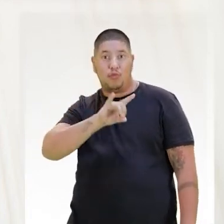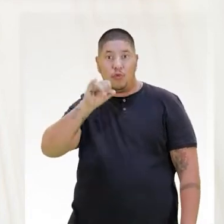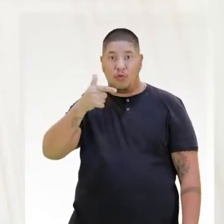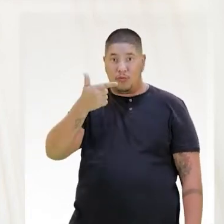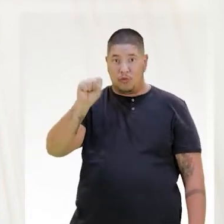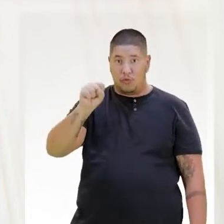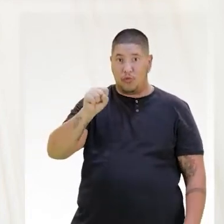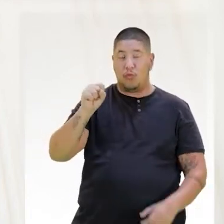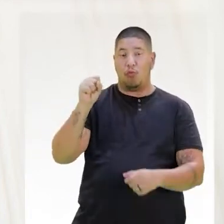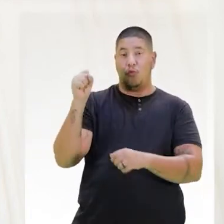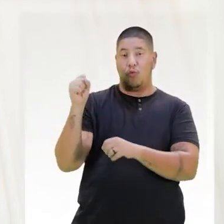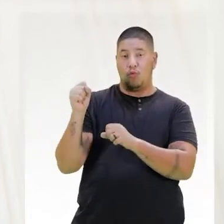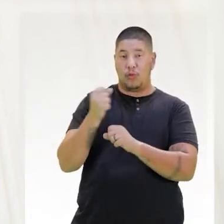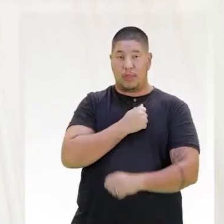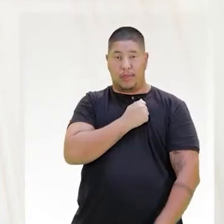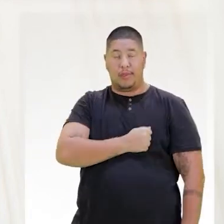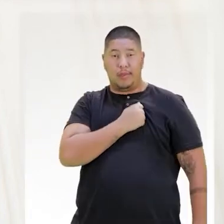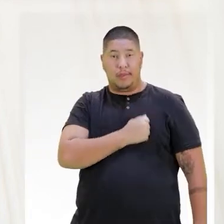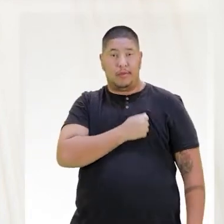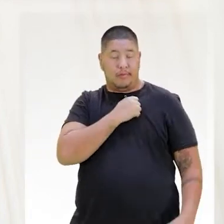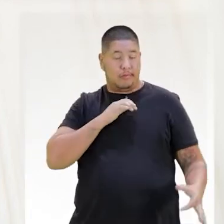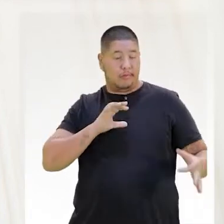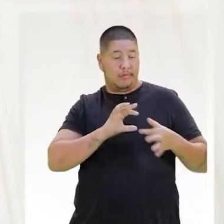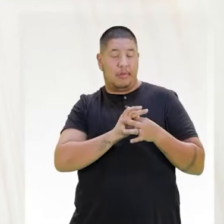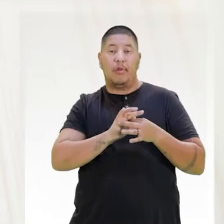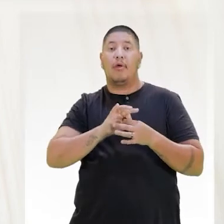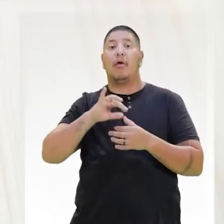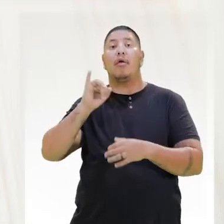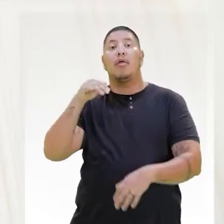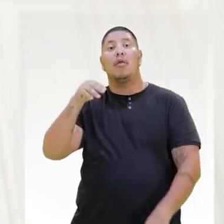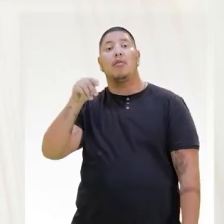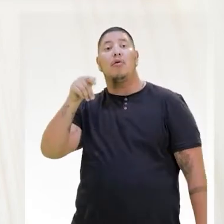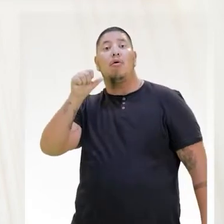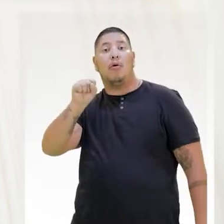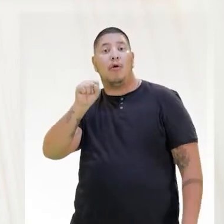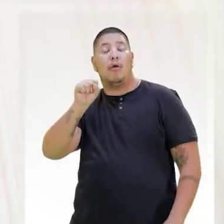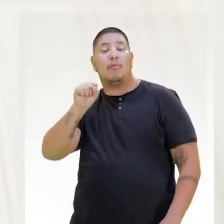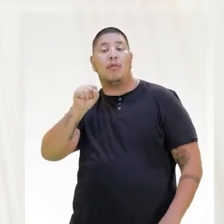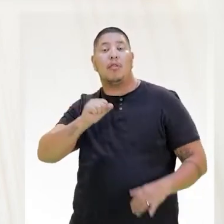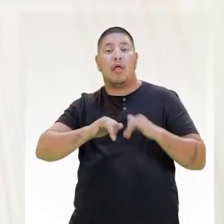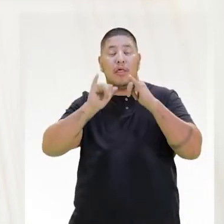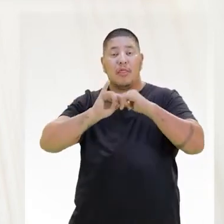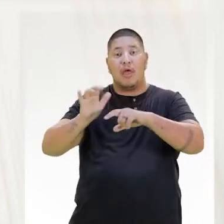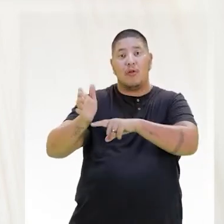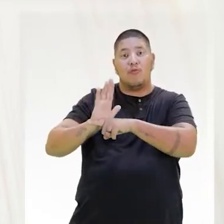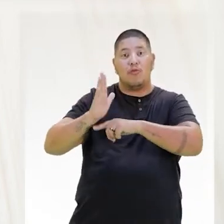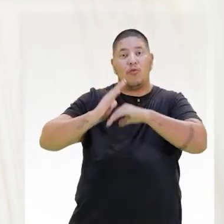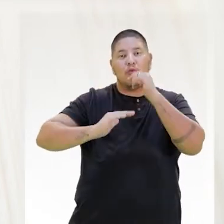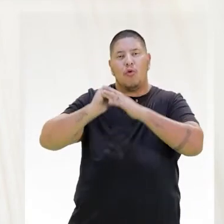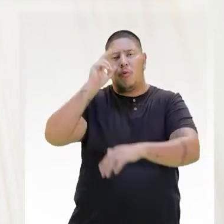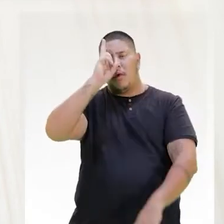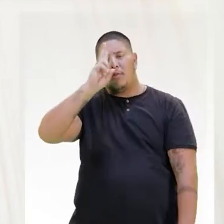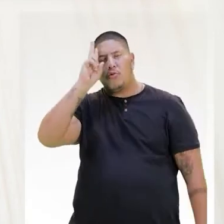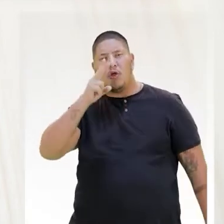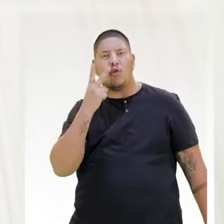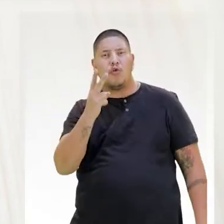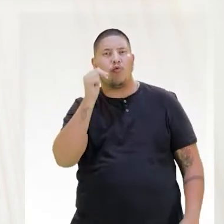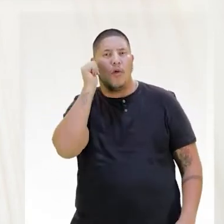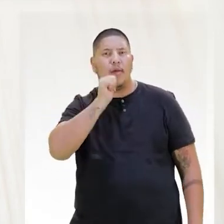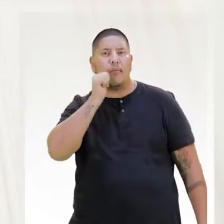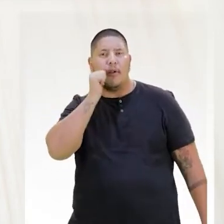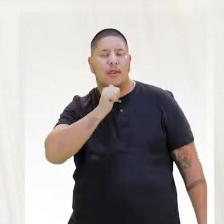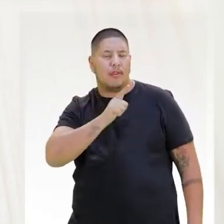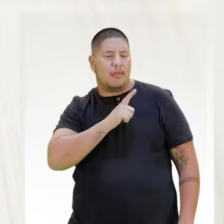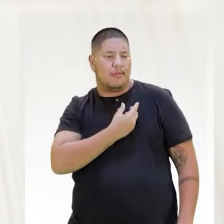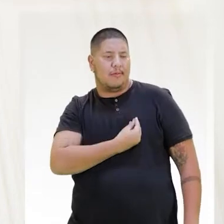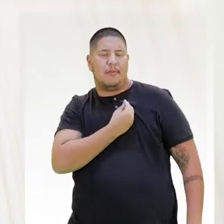e o UNOPS, que é o organismo da ONU especializado em gestão de projetos, lançaram um vídeo sobre a história de 2 mulheres que tiveram